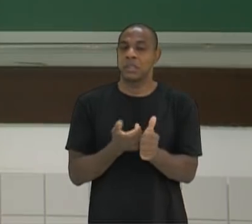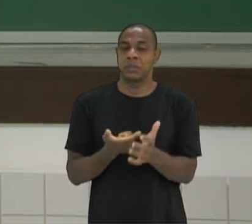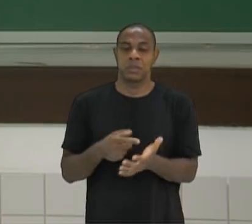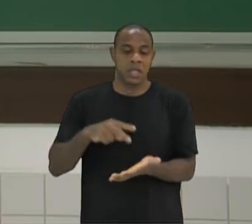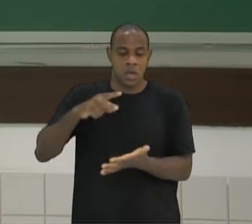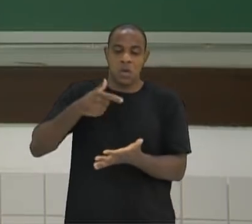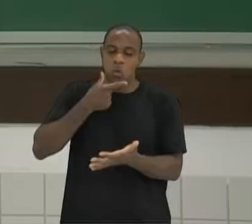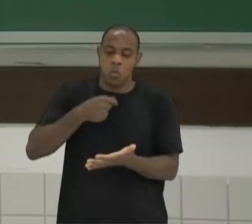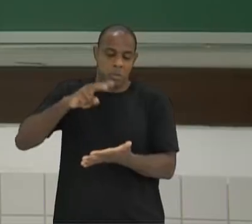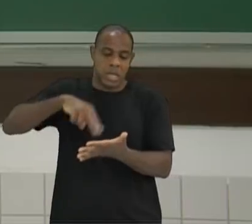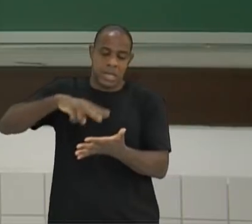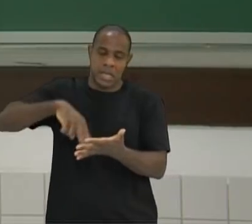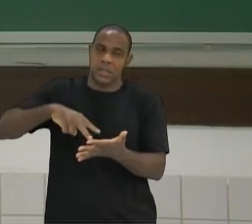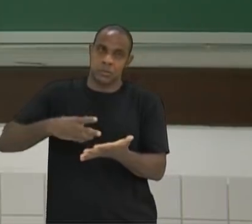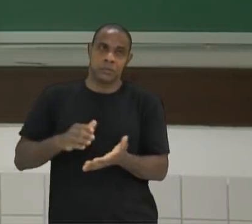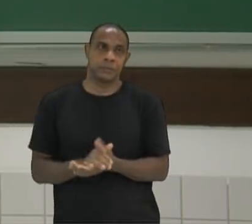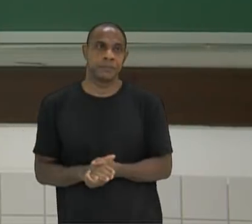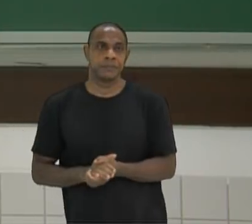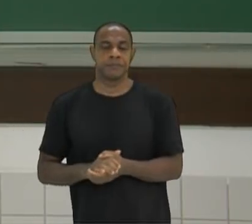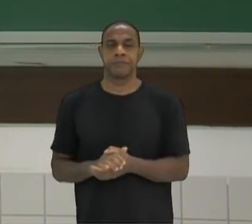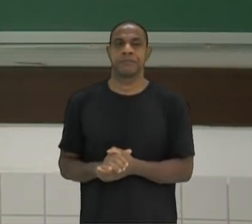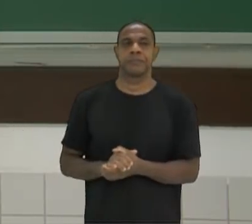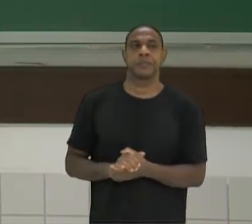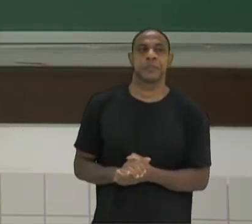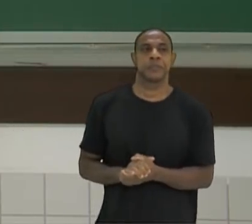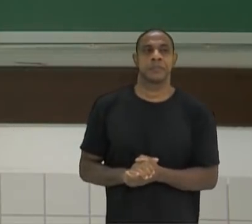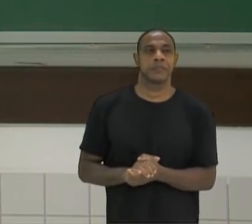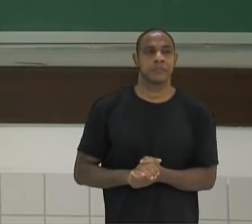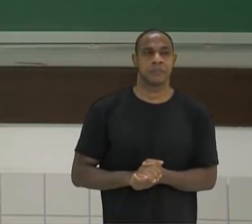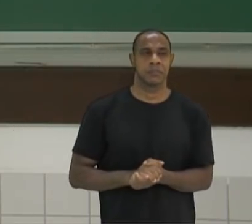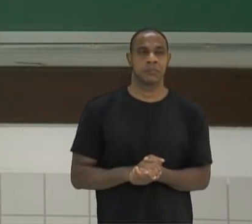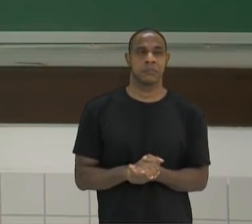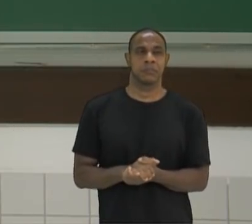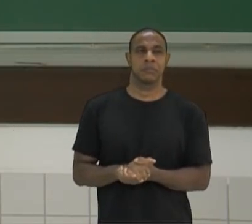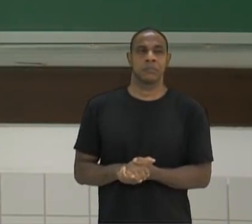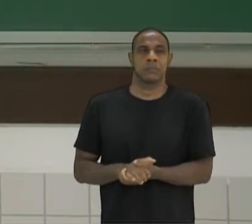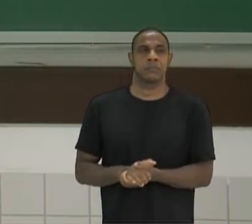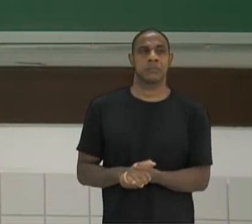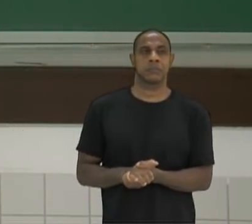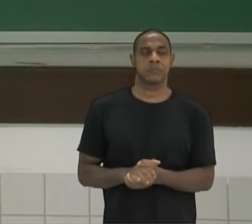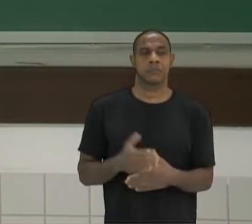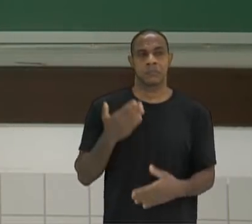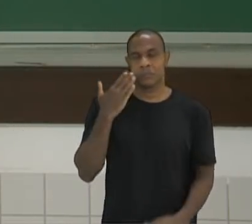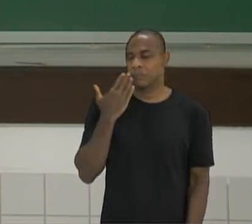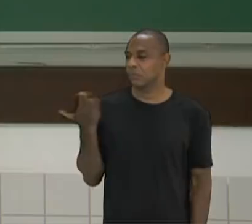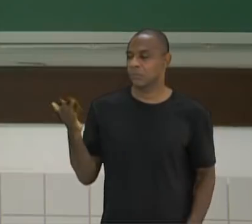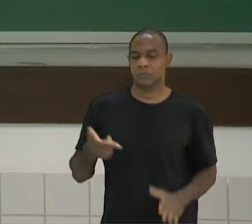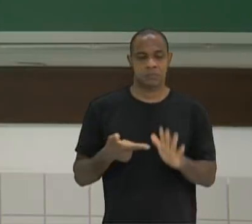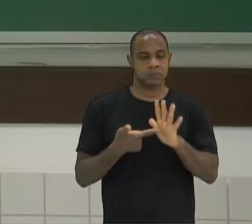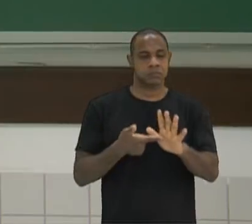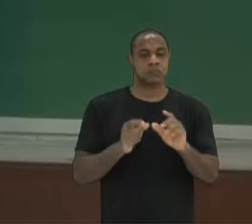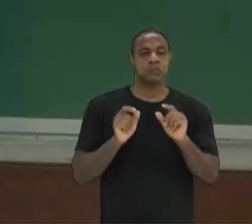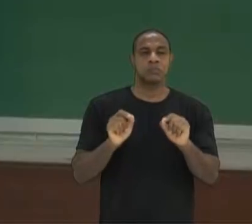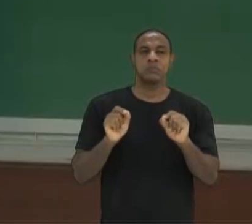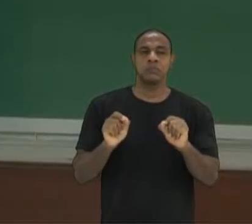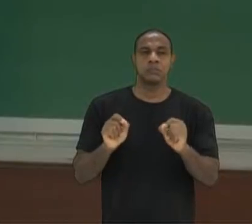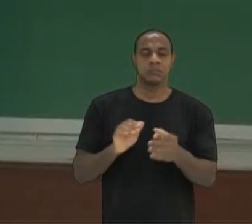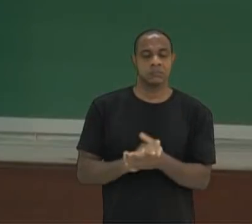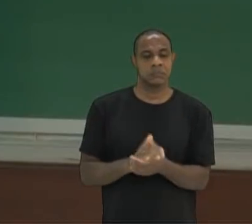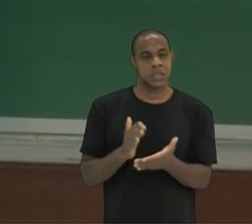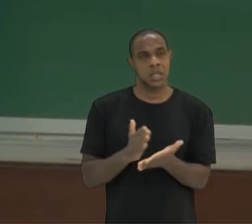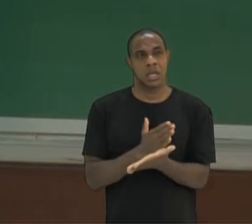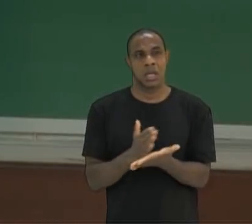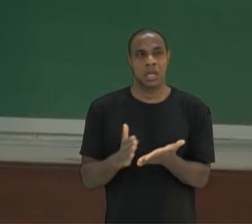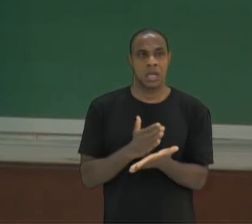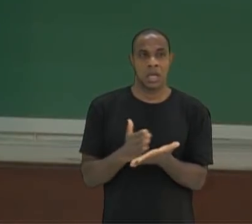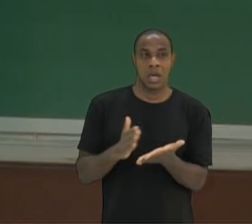reflexões propostas ali no texto. Muito bem, continuando então, vamos agora apresentar para vocês alguns